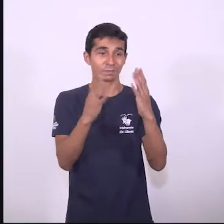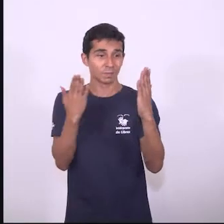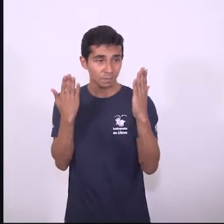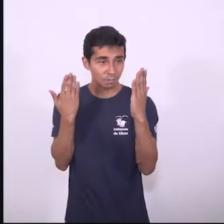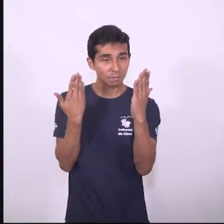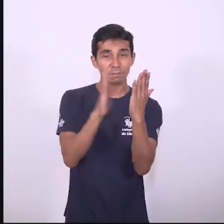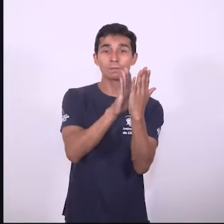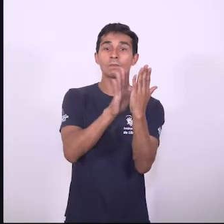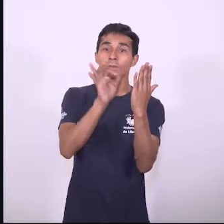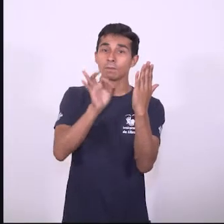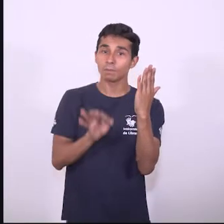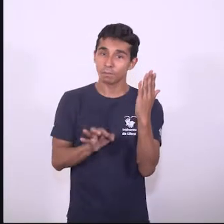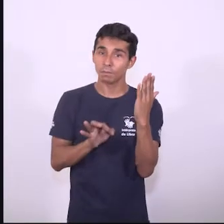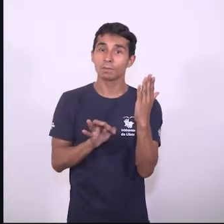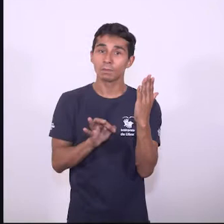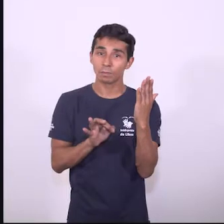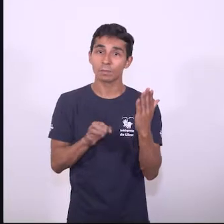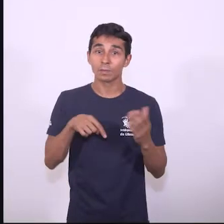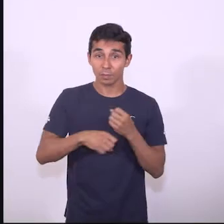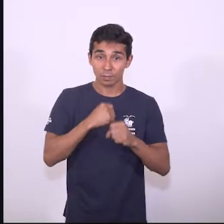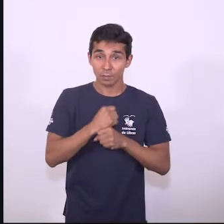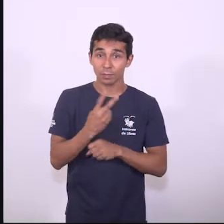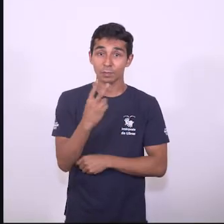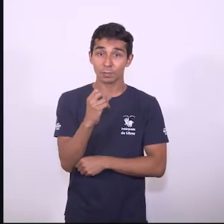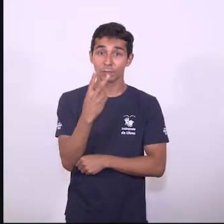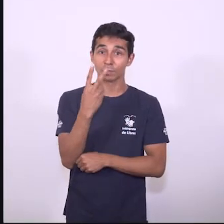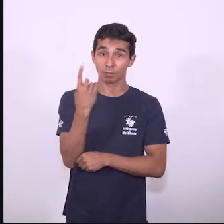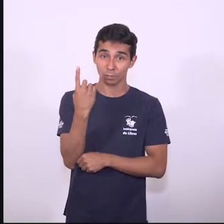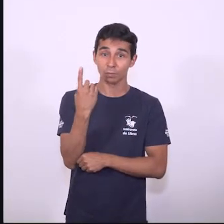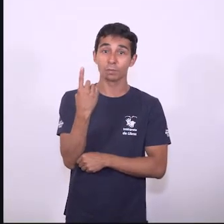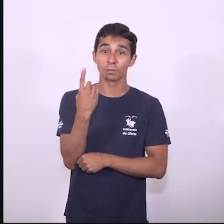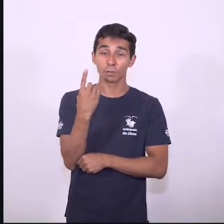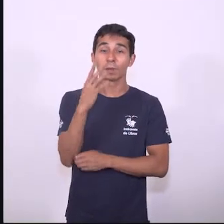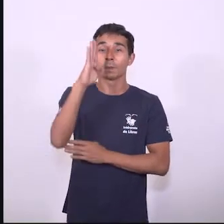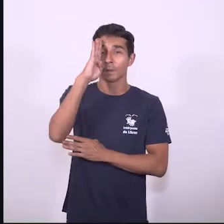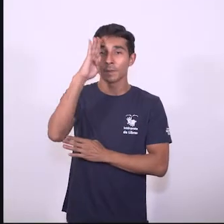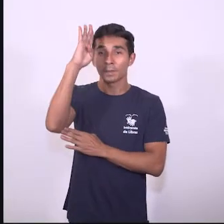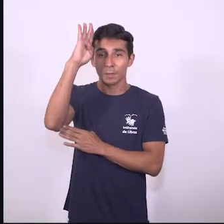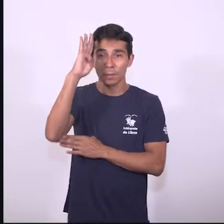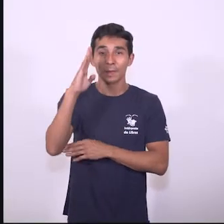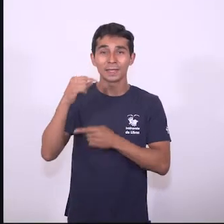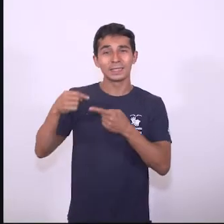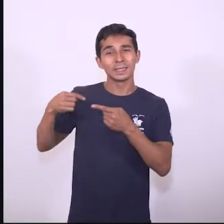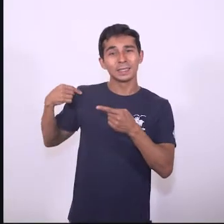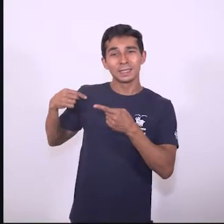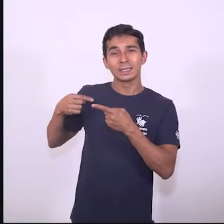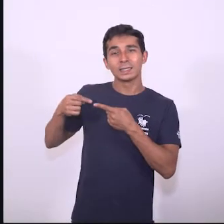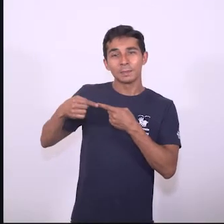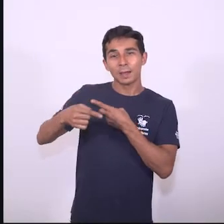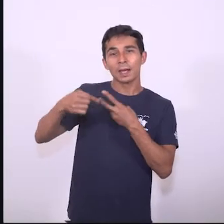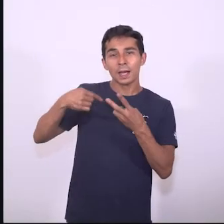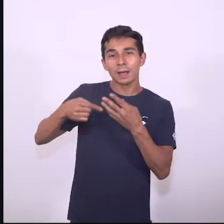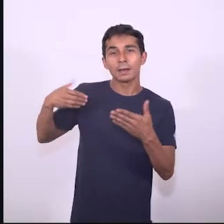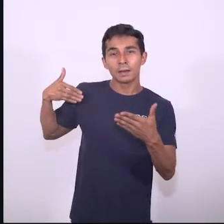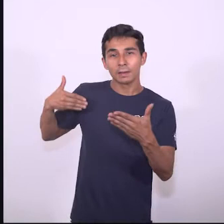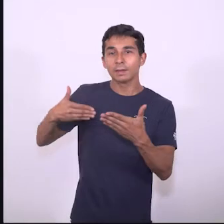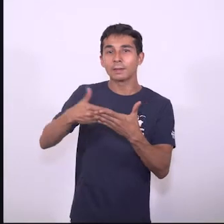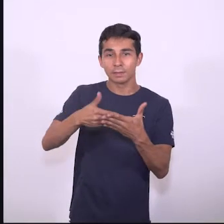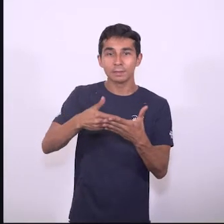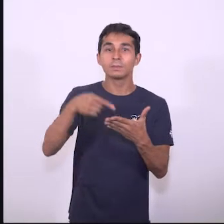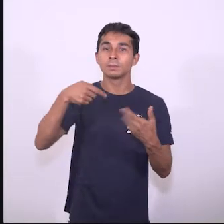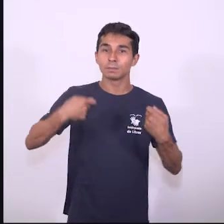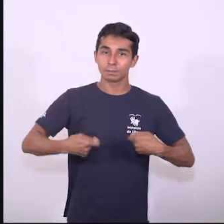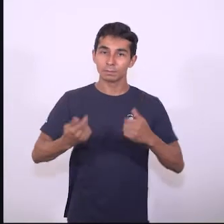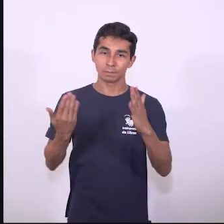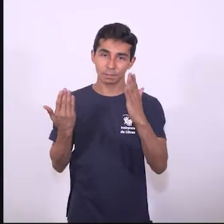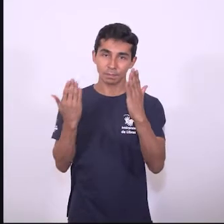se apresenta neste ano de 2021, e particularmente nessas últimas semanas aqui na cidade. Então, doutora